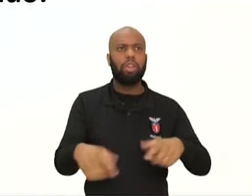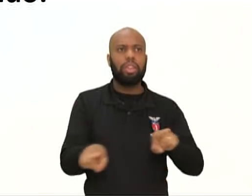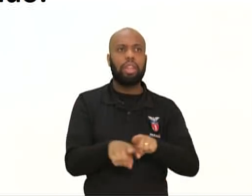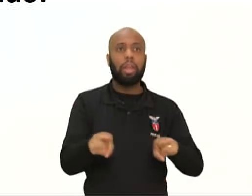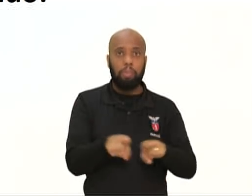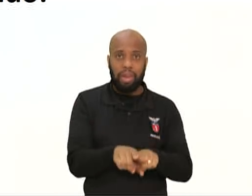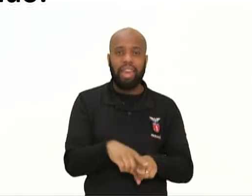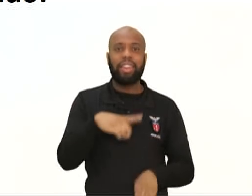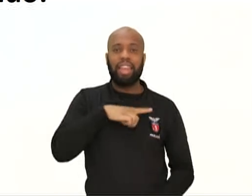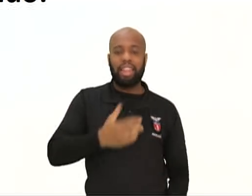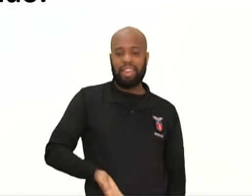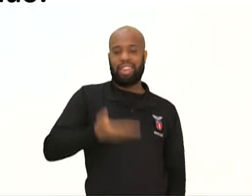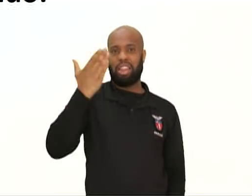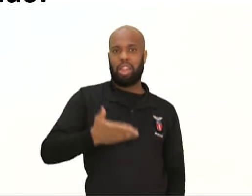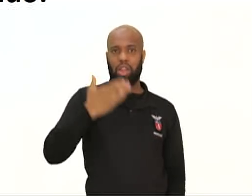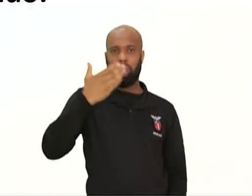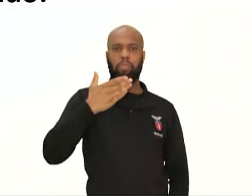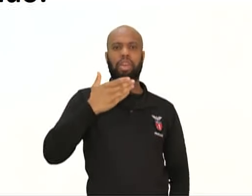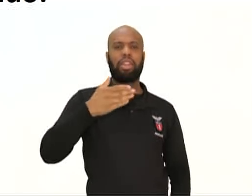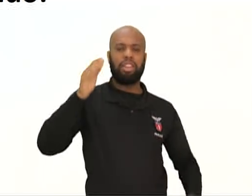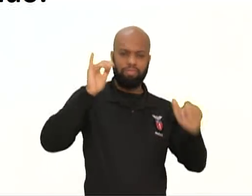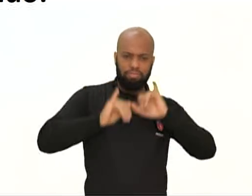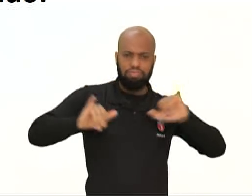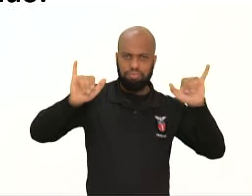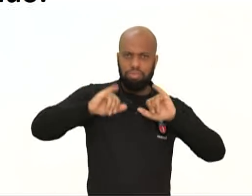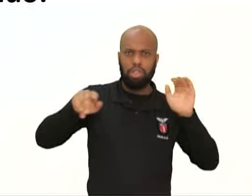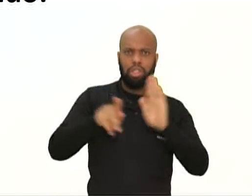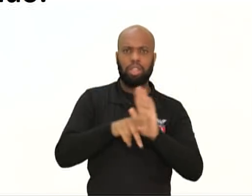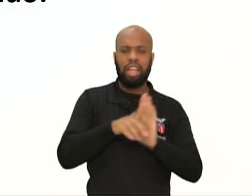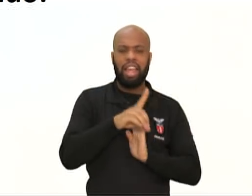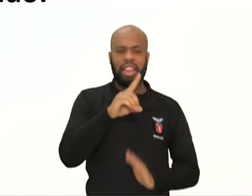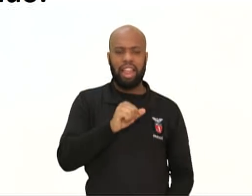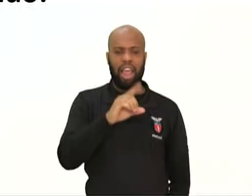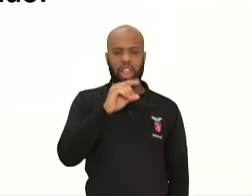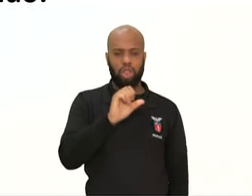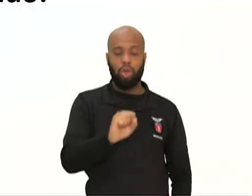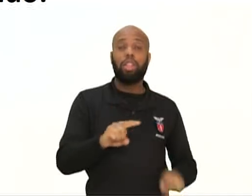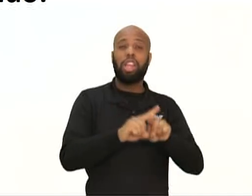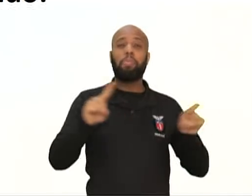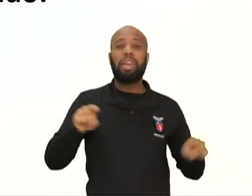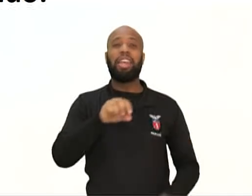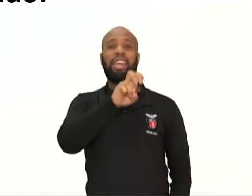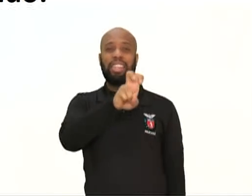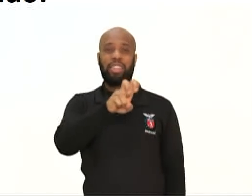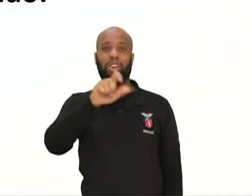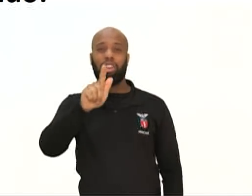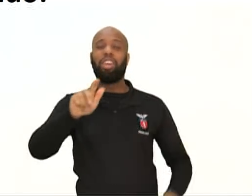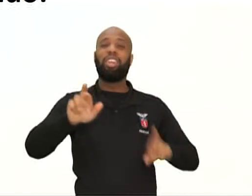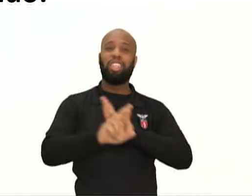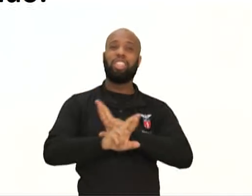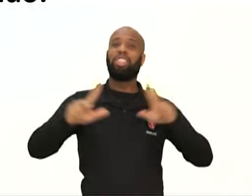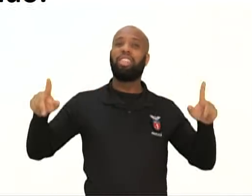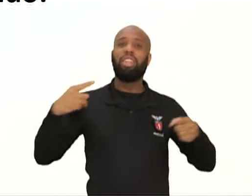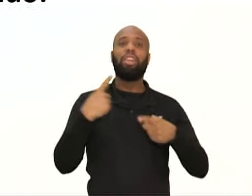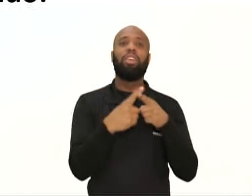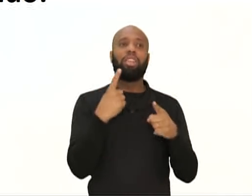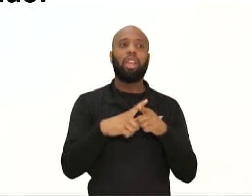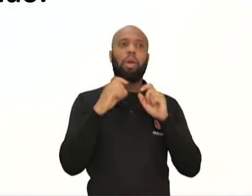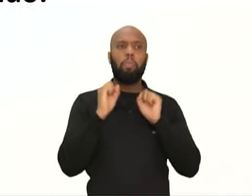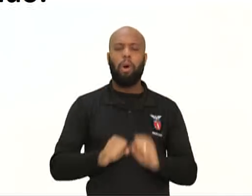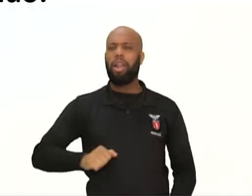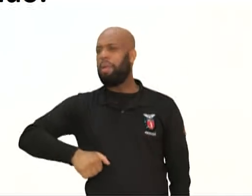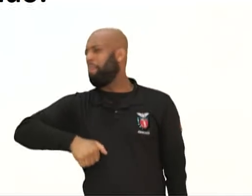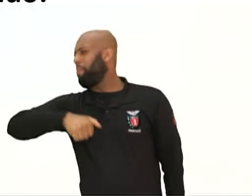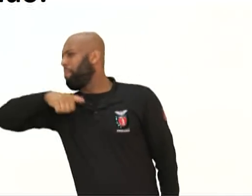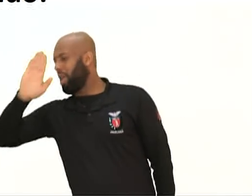aumento da comunicação de dados. O 5G é diferente, pois permite ir